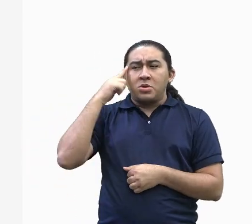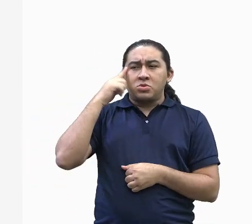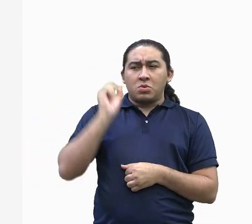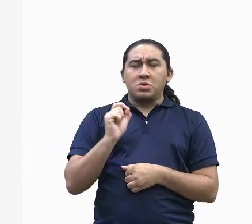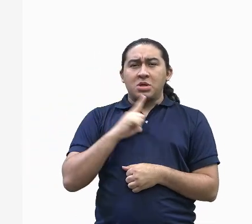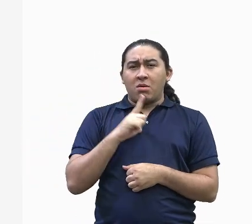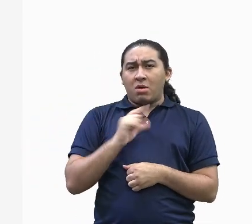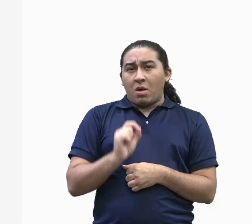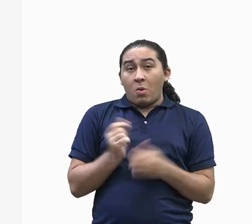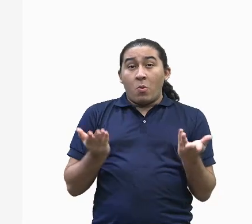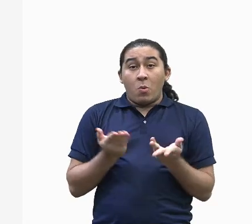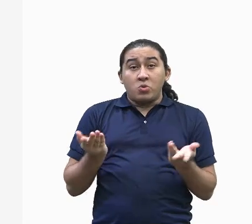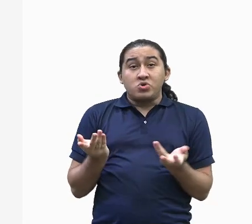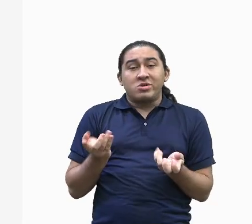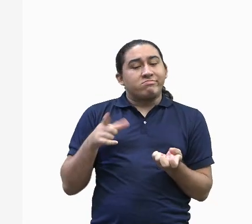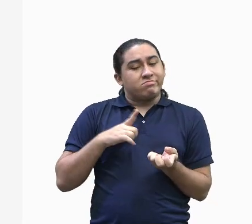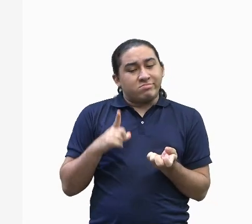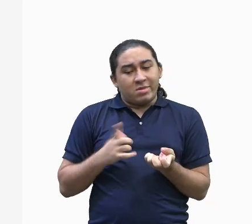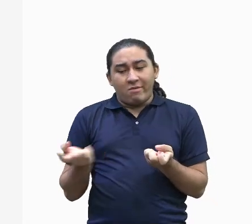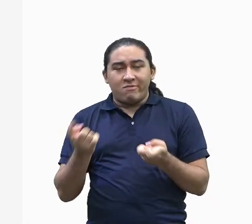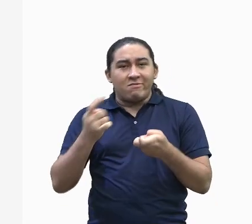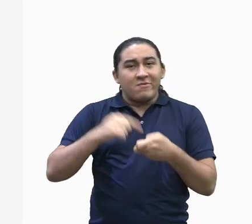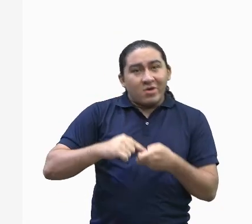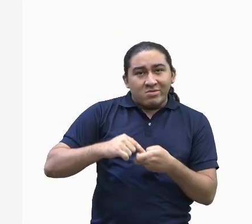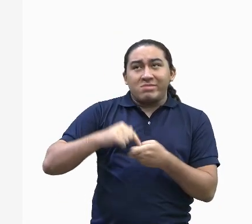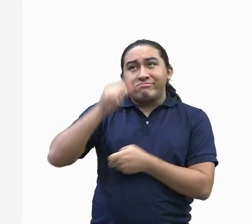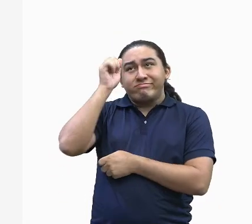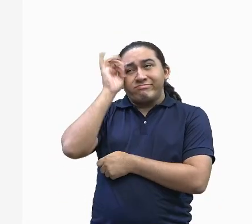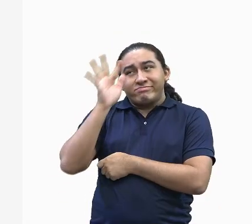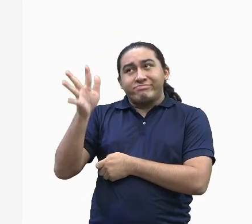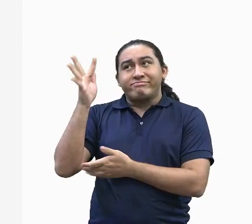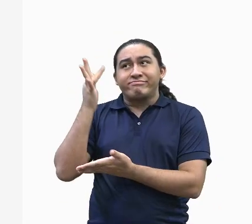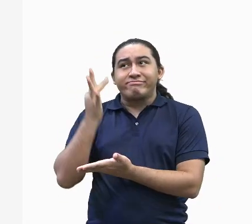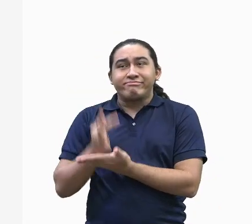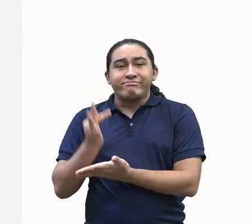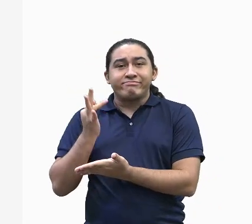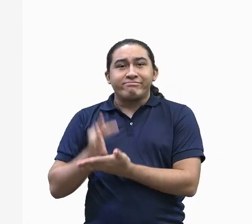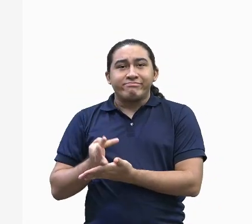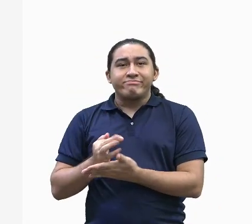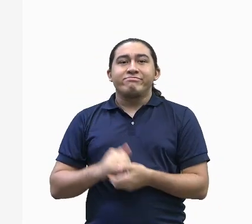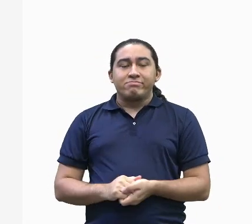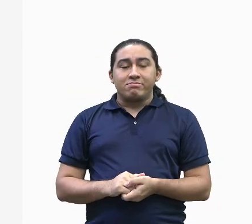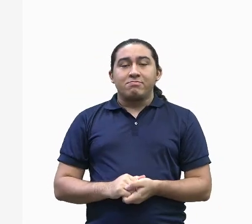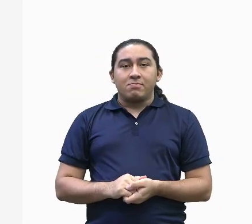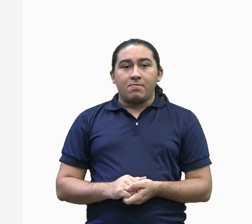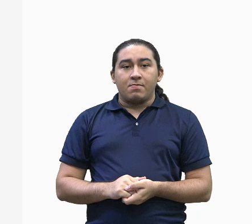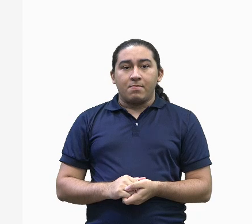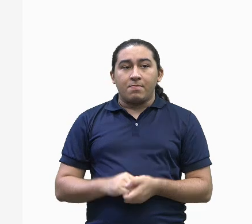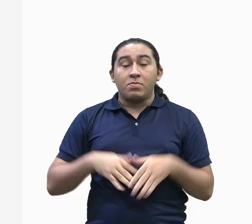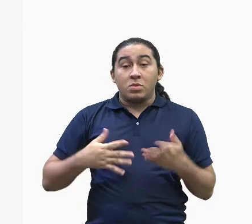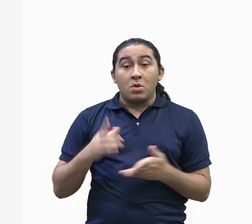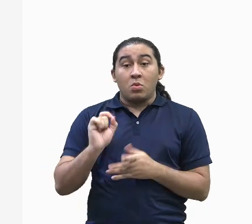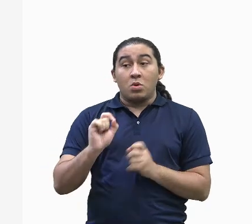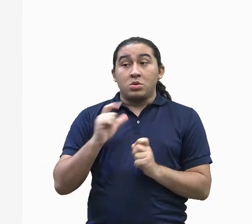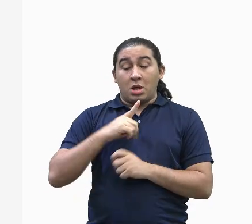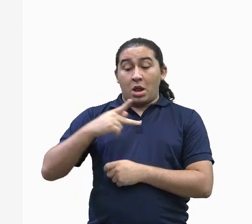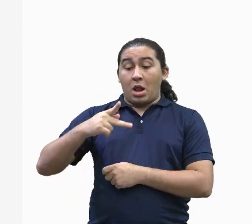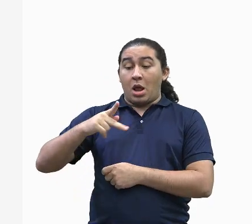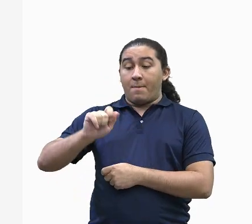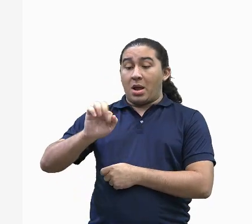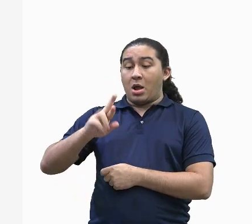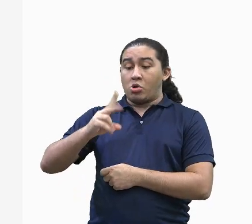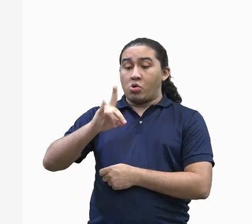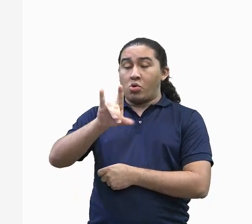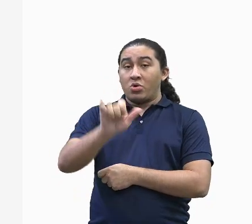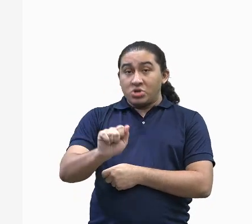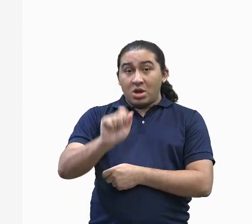volta vai ser em vão. Olha que problemática, no meio dos Solimões, né? Então, nós temos aqui a paródia, no caso